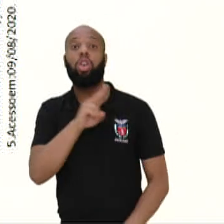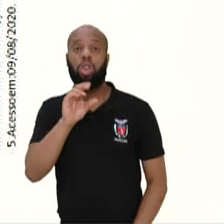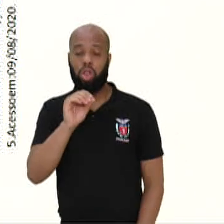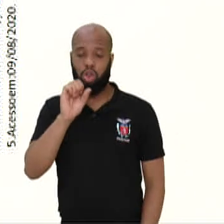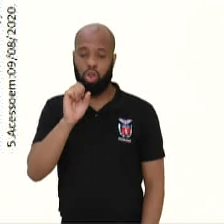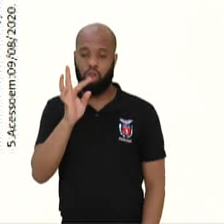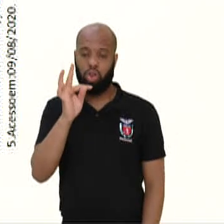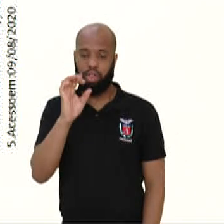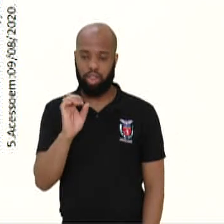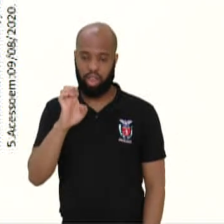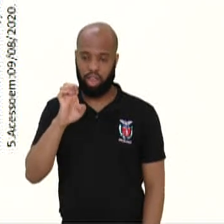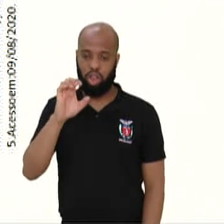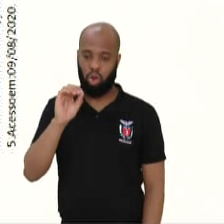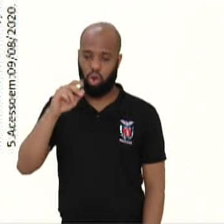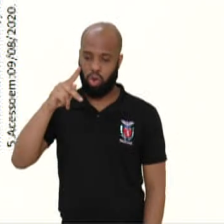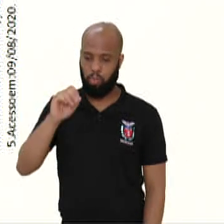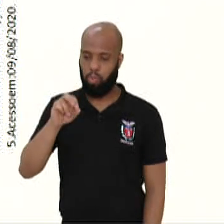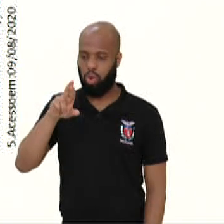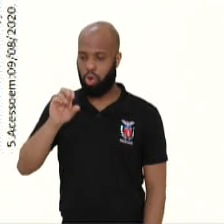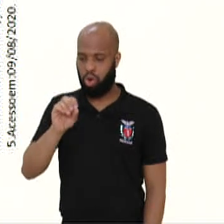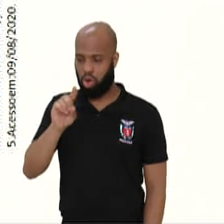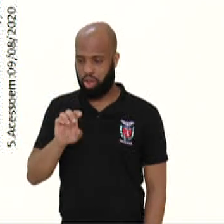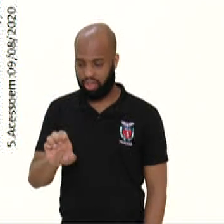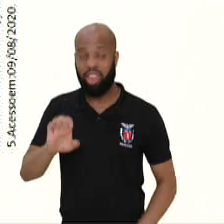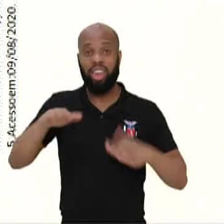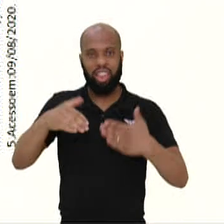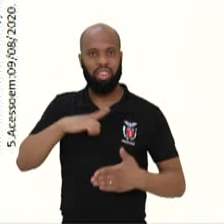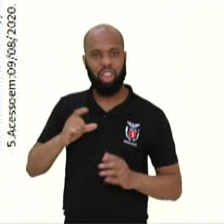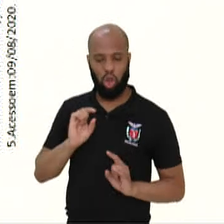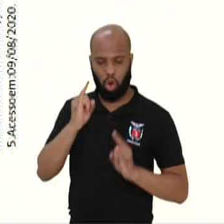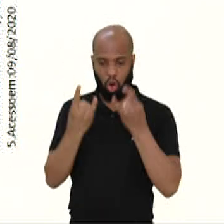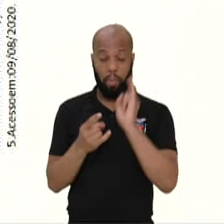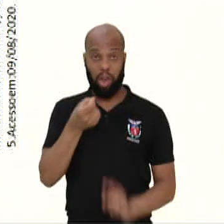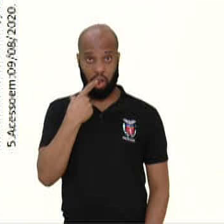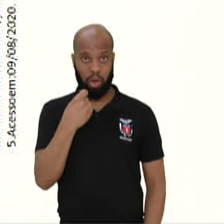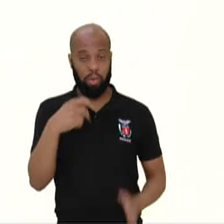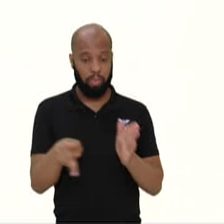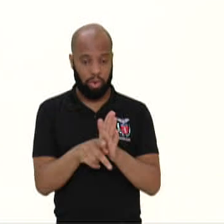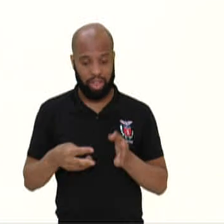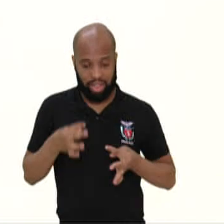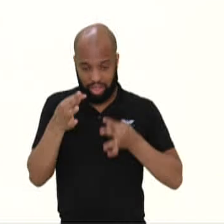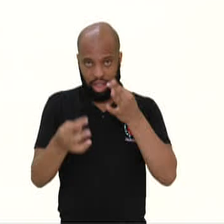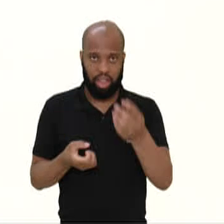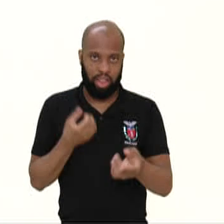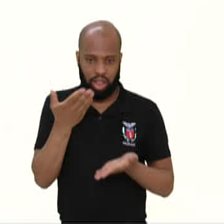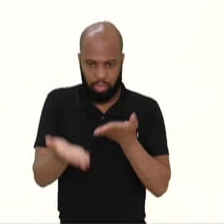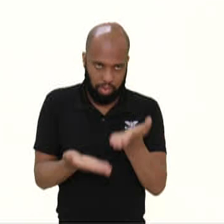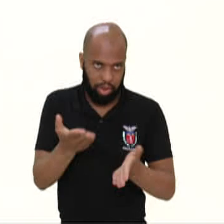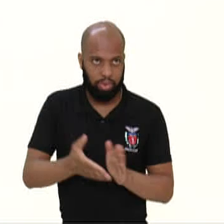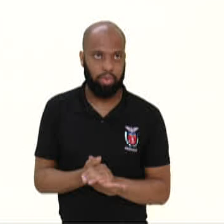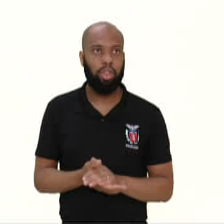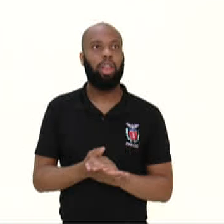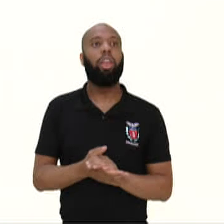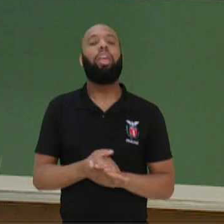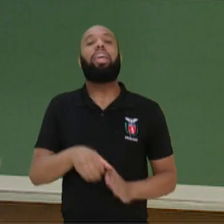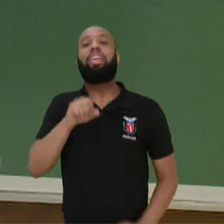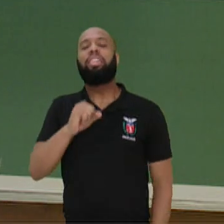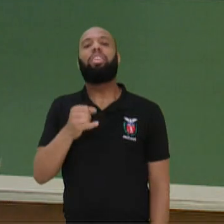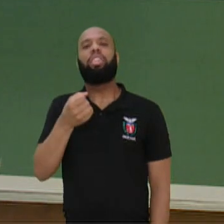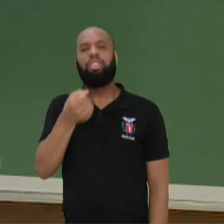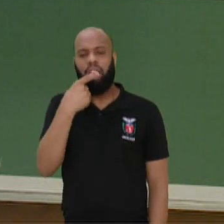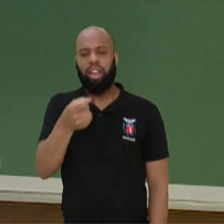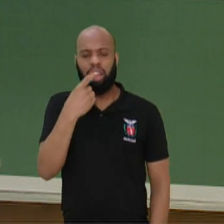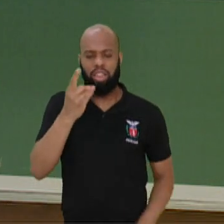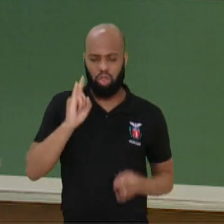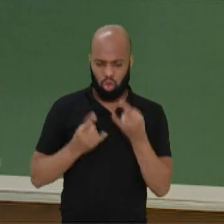Então, esse hormônio é utilizado como tratamento. E aí, o uso desses